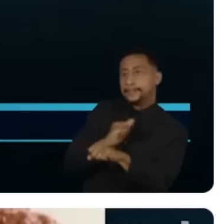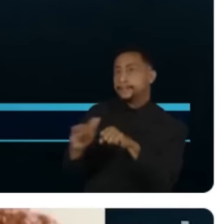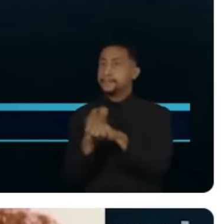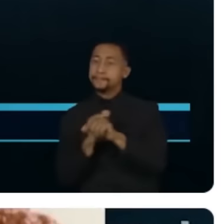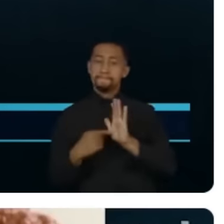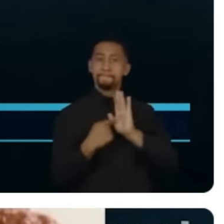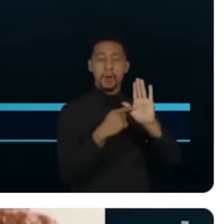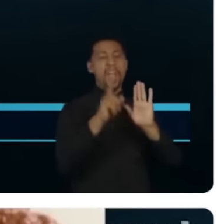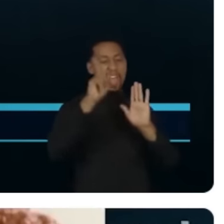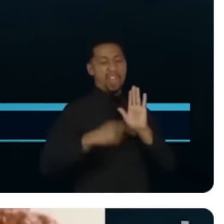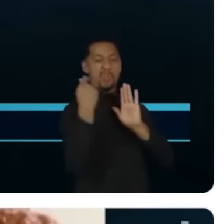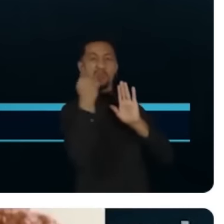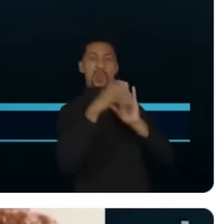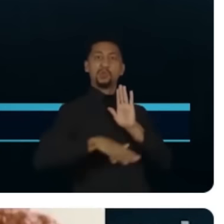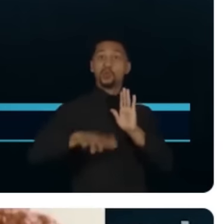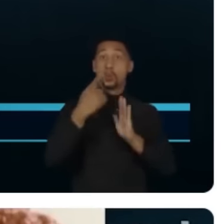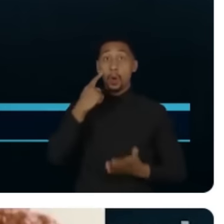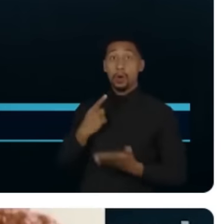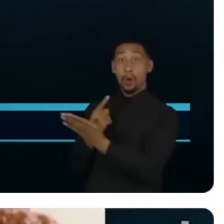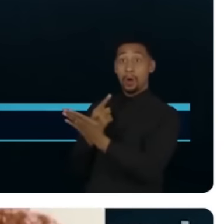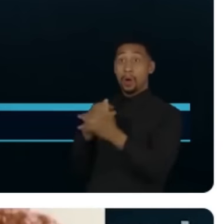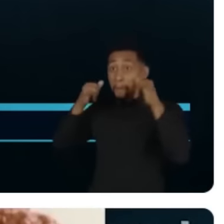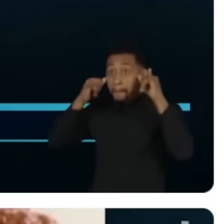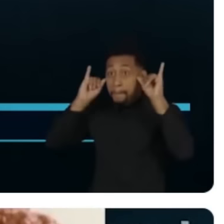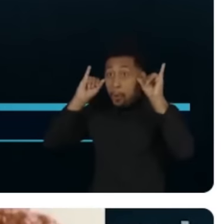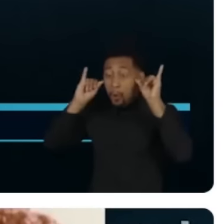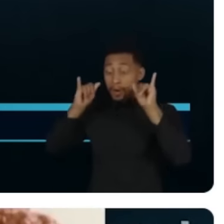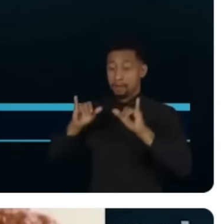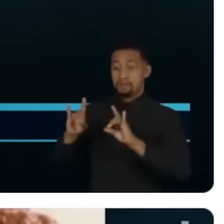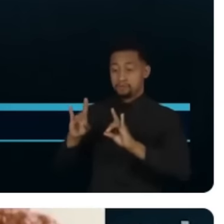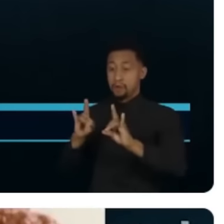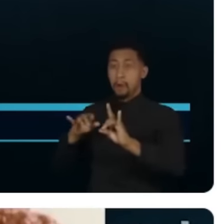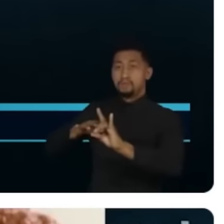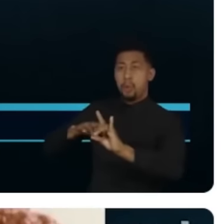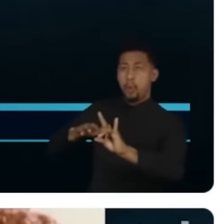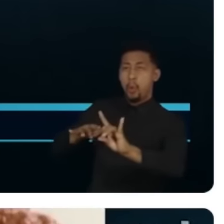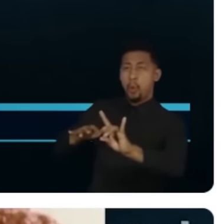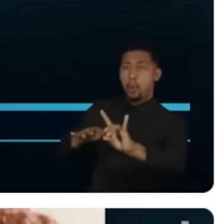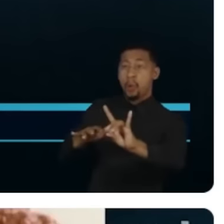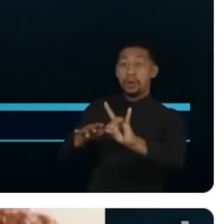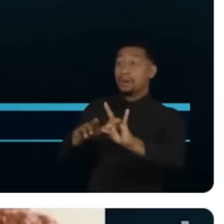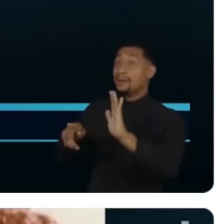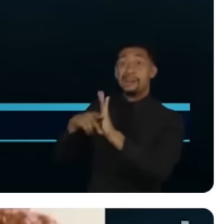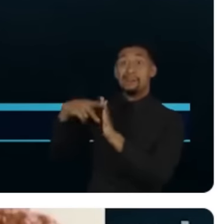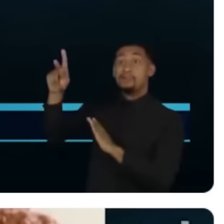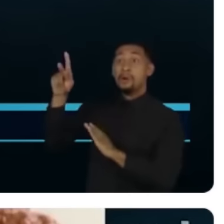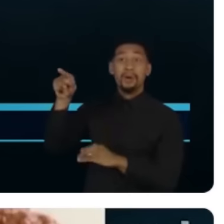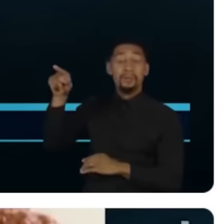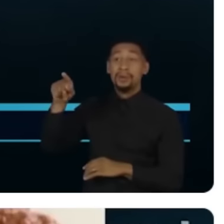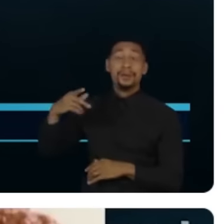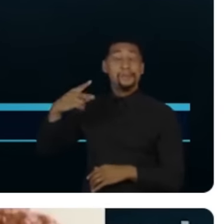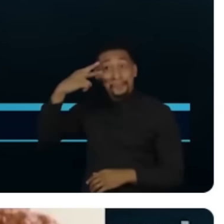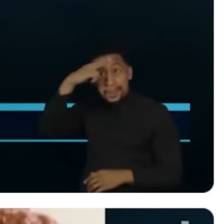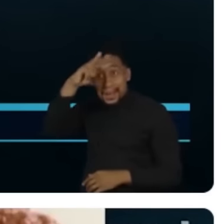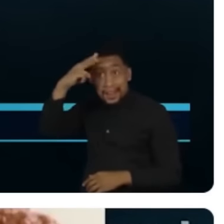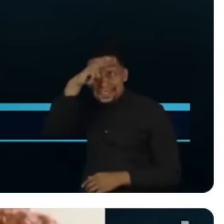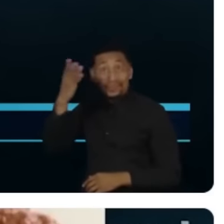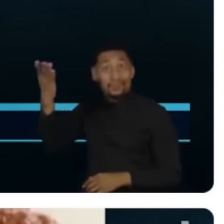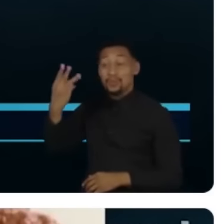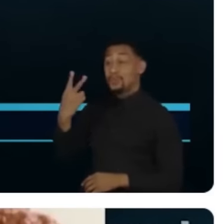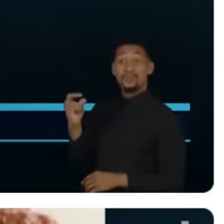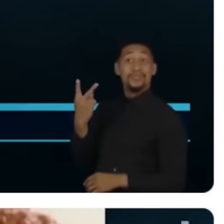como as que mostram uma correnteza arrastando gado bovino e que foram gravadas no México em 2020 e ainda a notícia